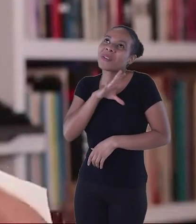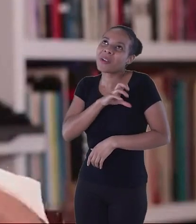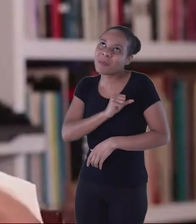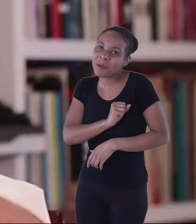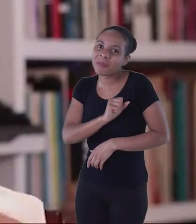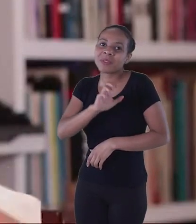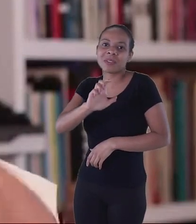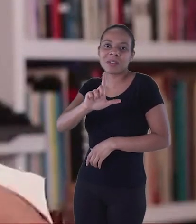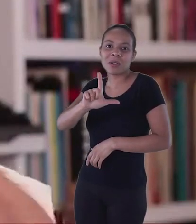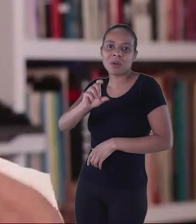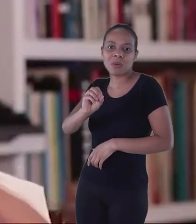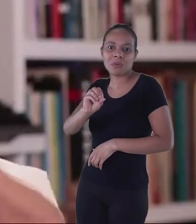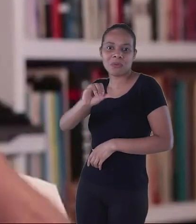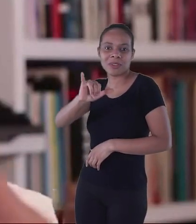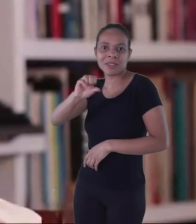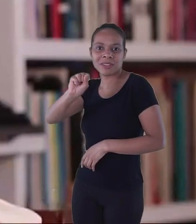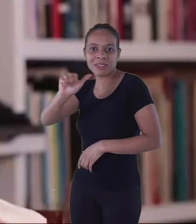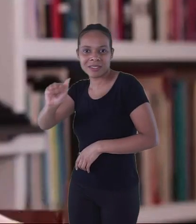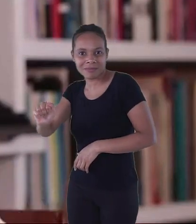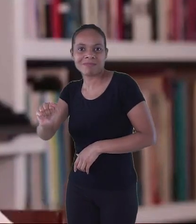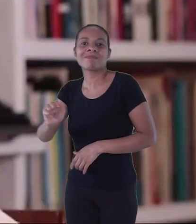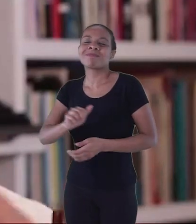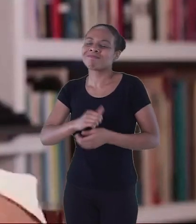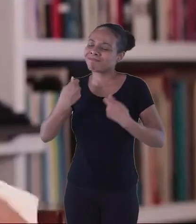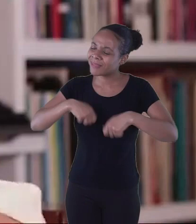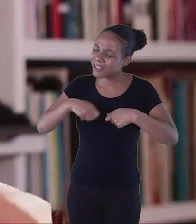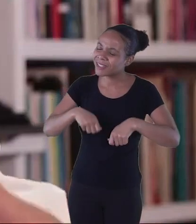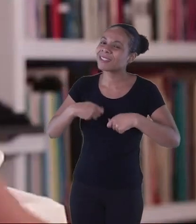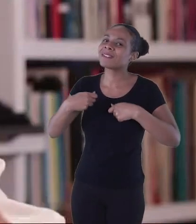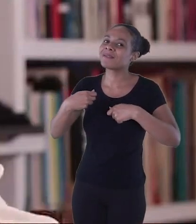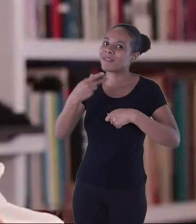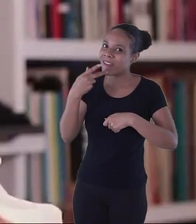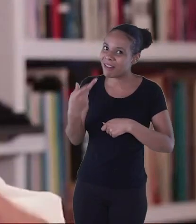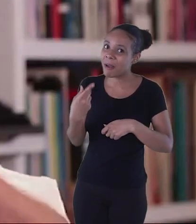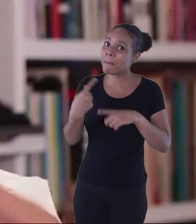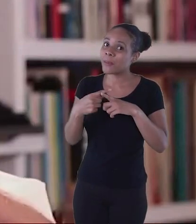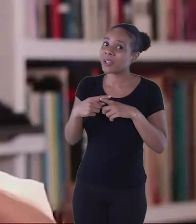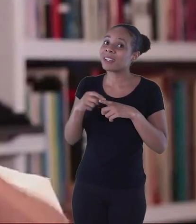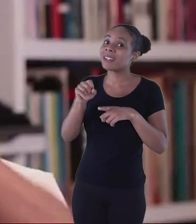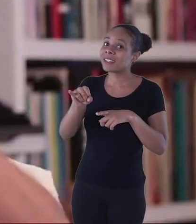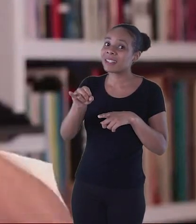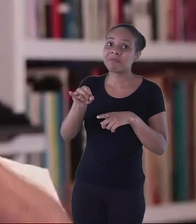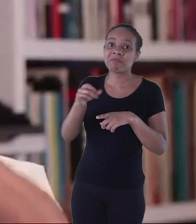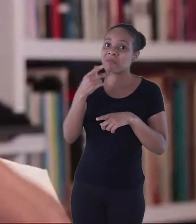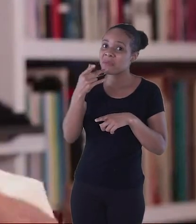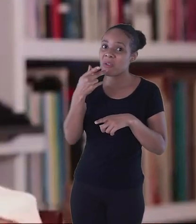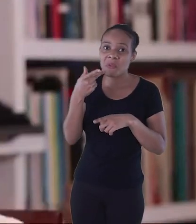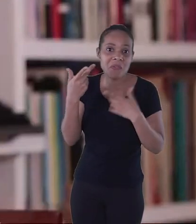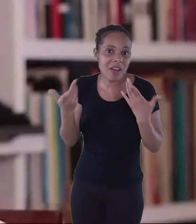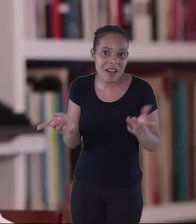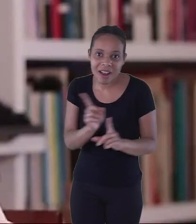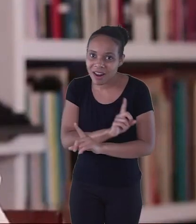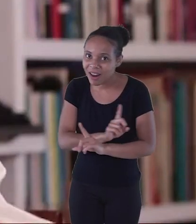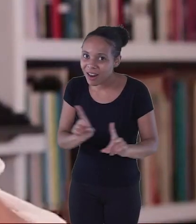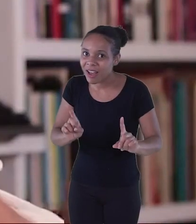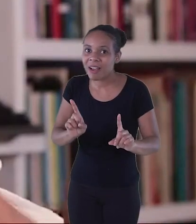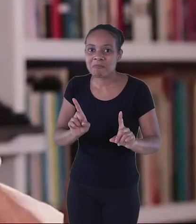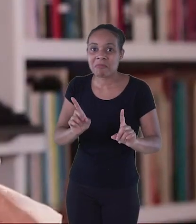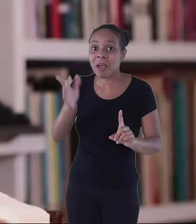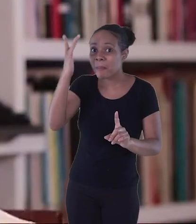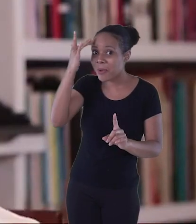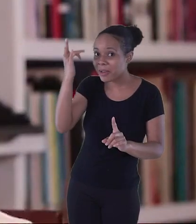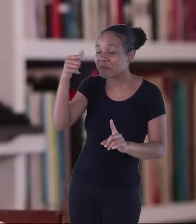amo a Heloísa Starling, ela me mata amanhã cedo, entendeu? Então nós amamos você, Heloísa Starling, muito. Que a Heloísa é uma